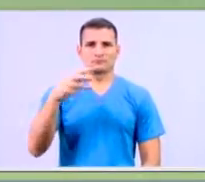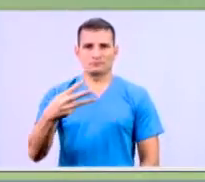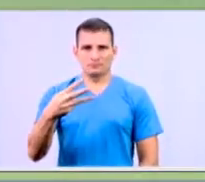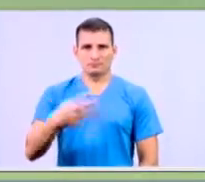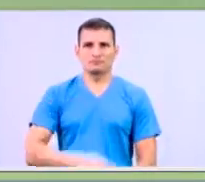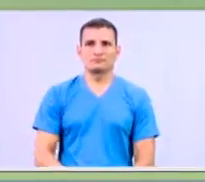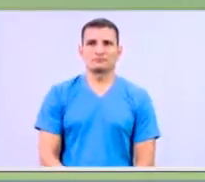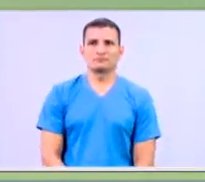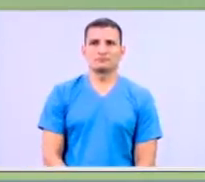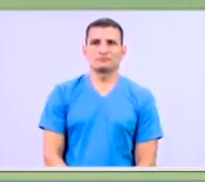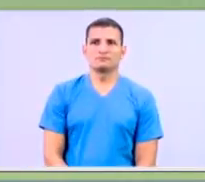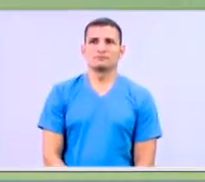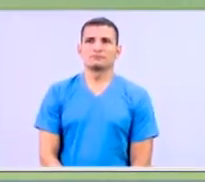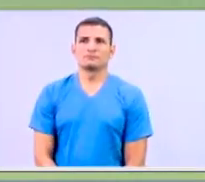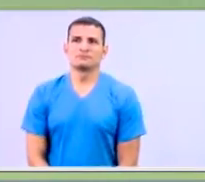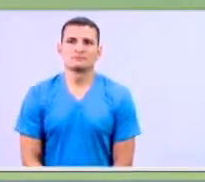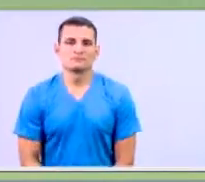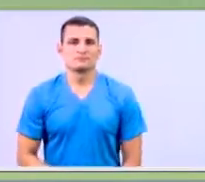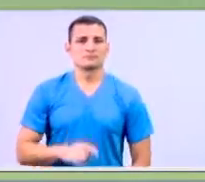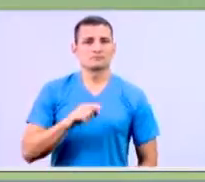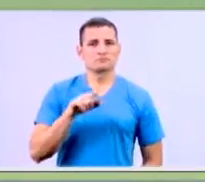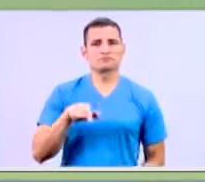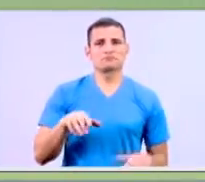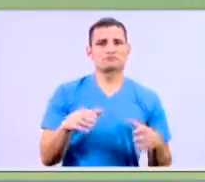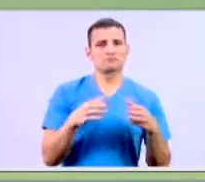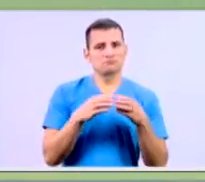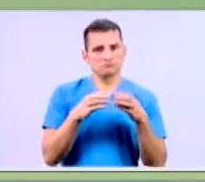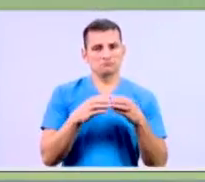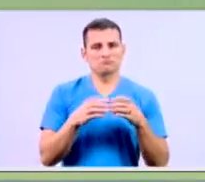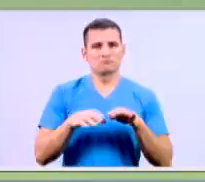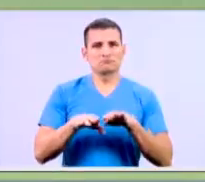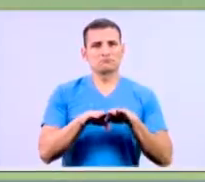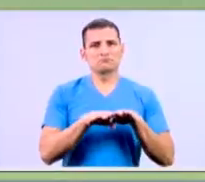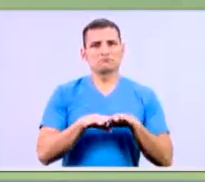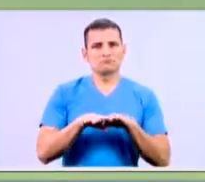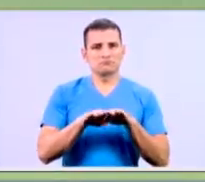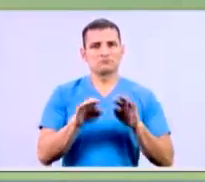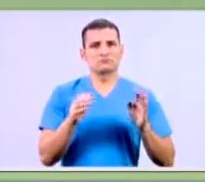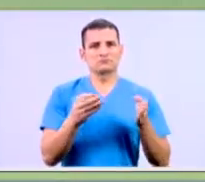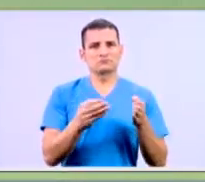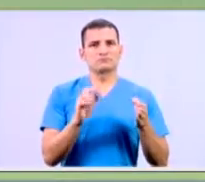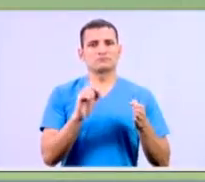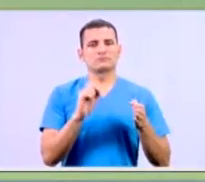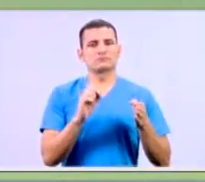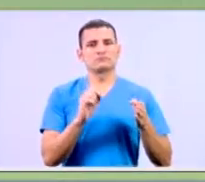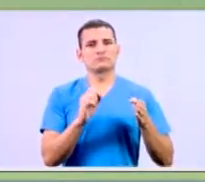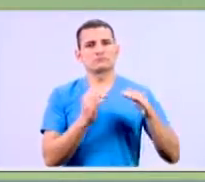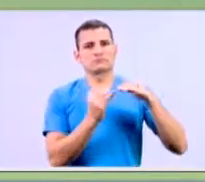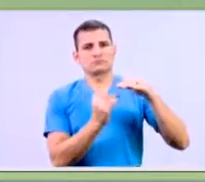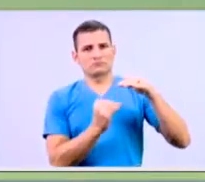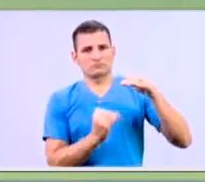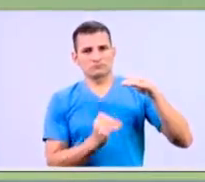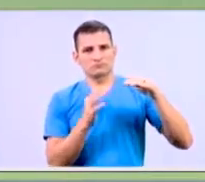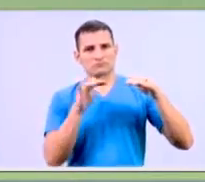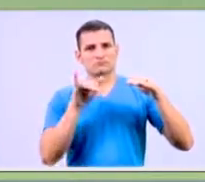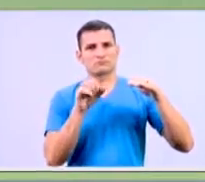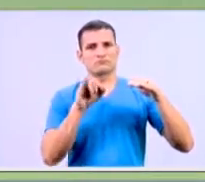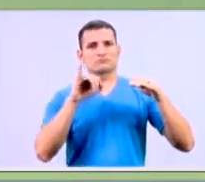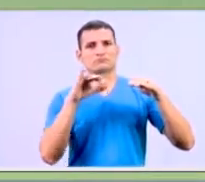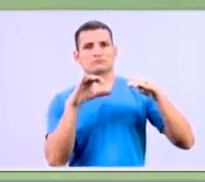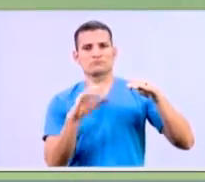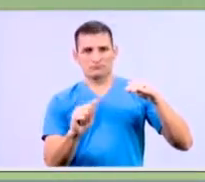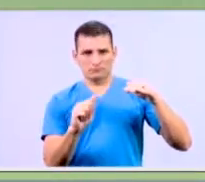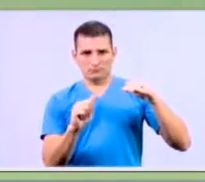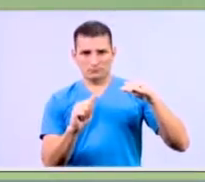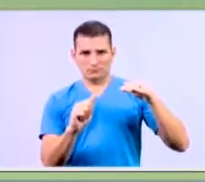802.3. Ele é um conjunto, né, de padrões que especificam a camada física e a subcamada MAC da